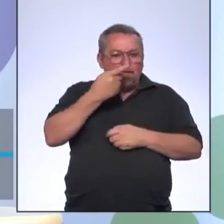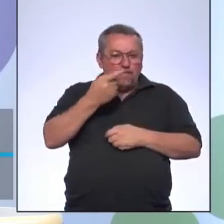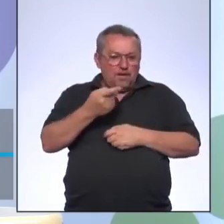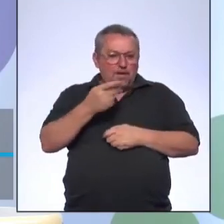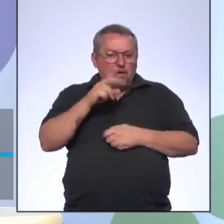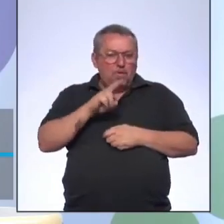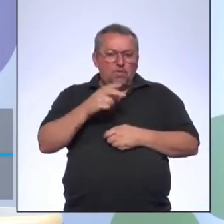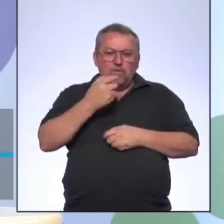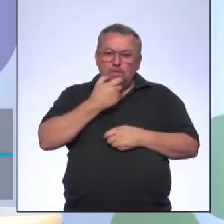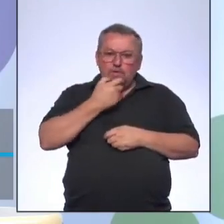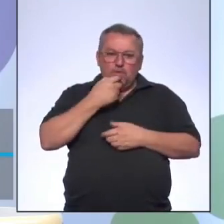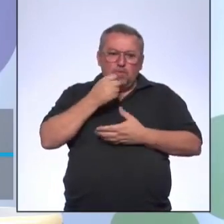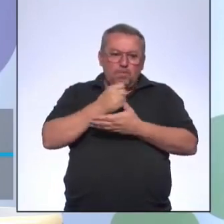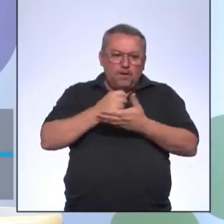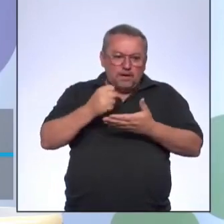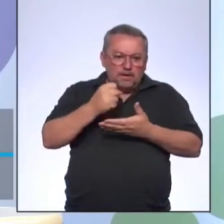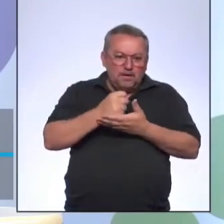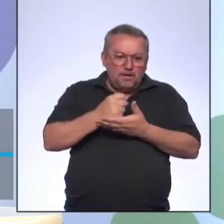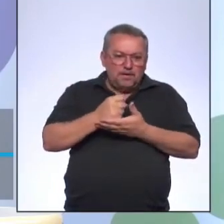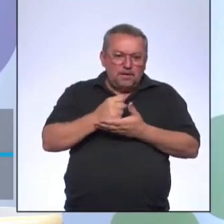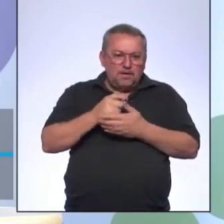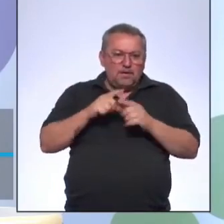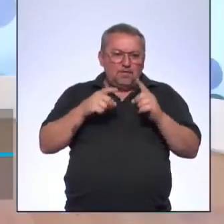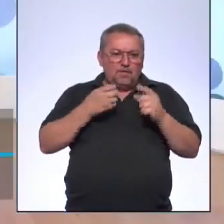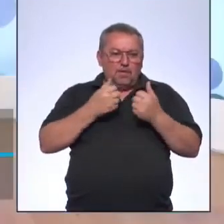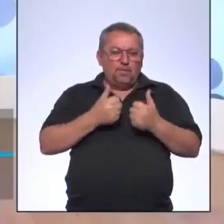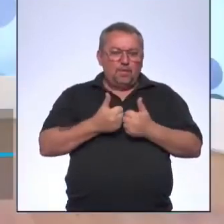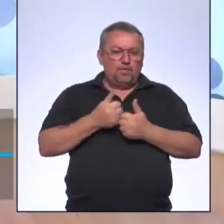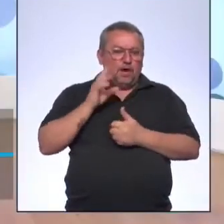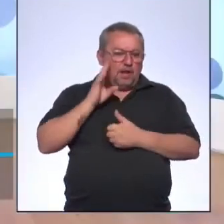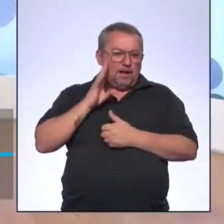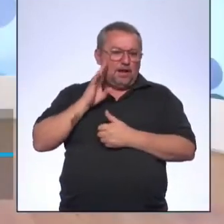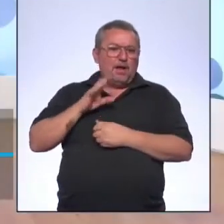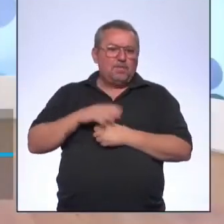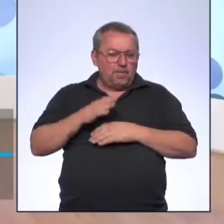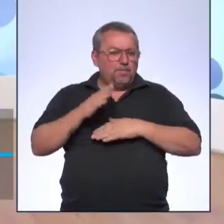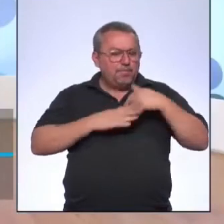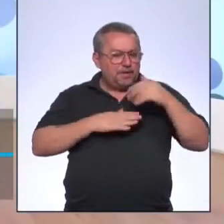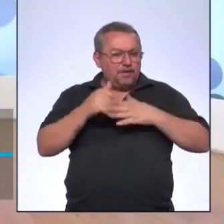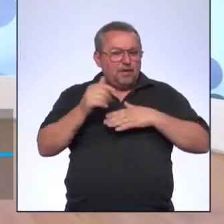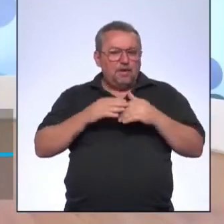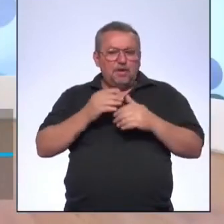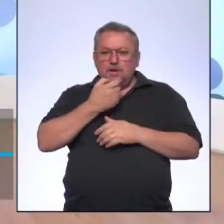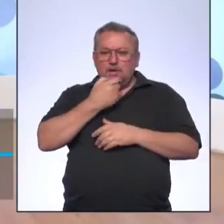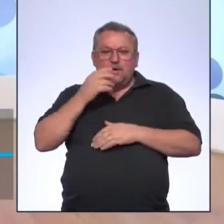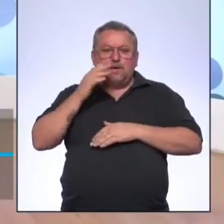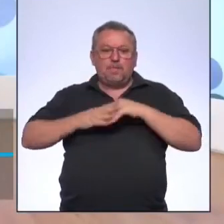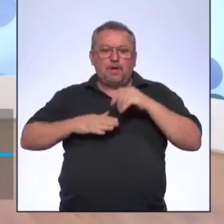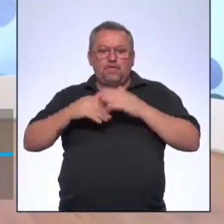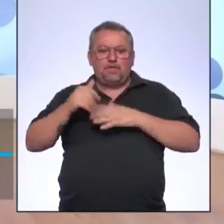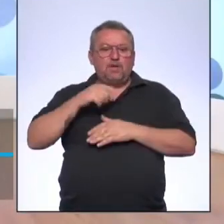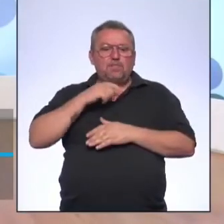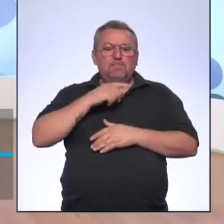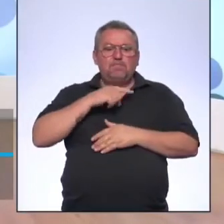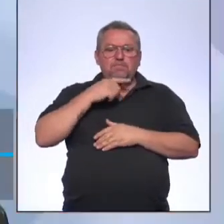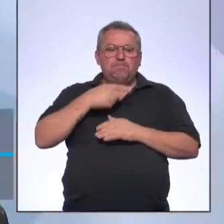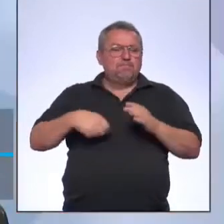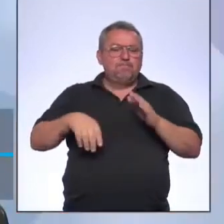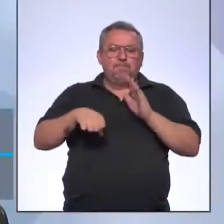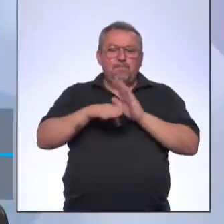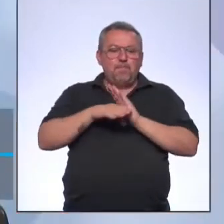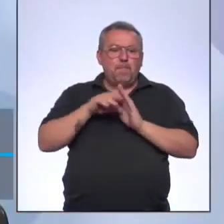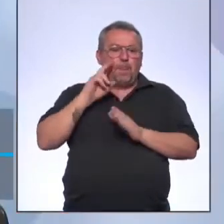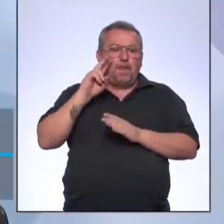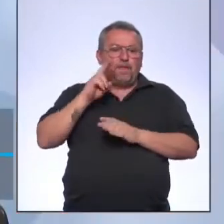usa em inglês, usa o básico. Mesmo que você escreva o básico, já é alguma coisa, né, professora? É praticar. Inglês é praticar. Não adianta eu chegar lá. Eu